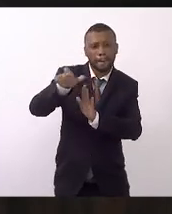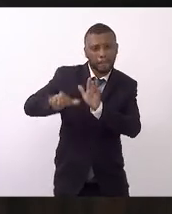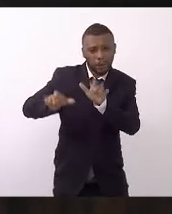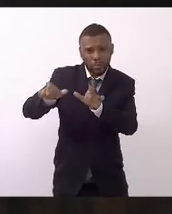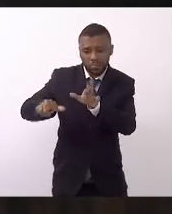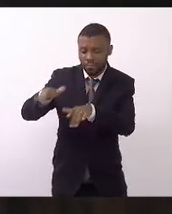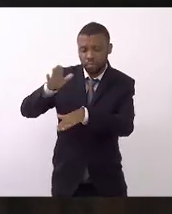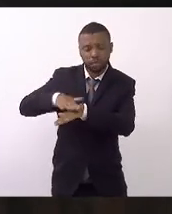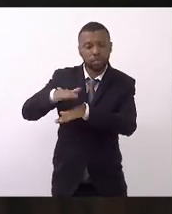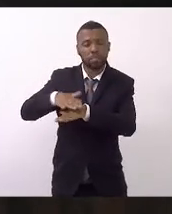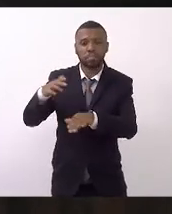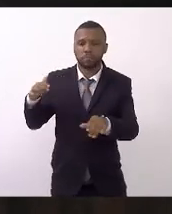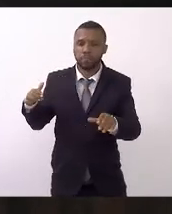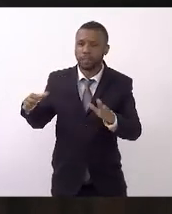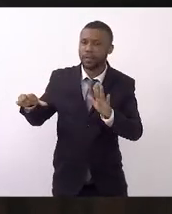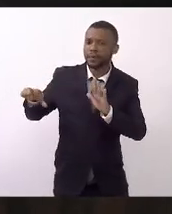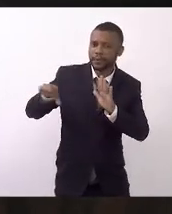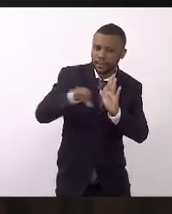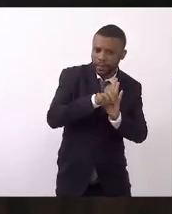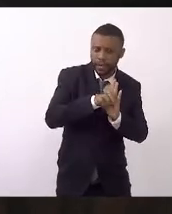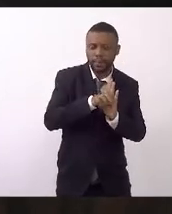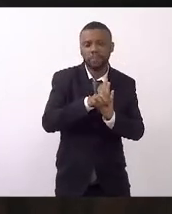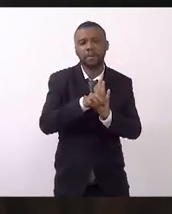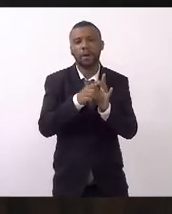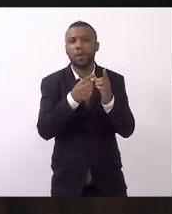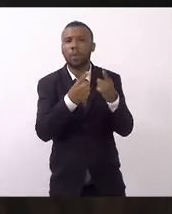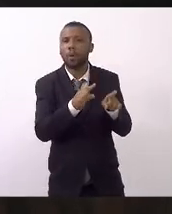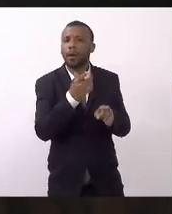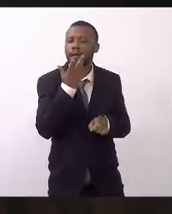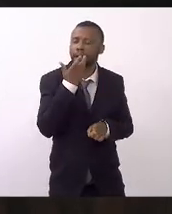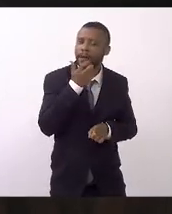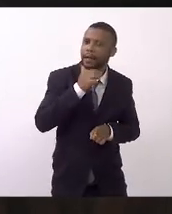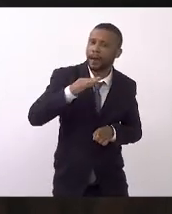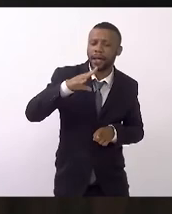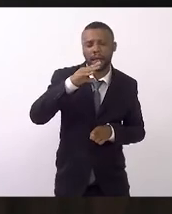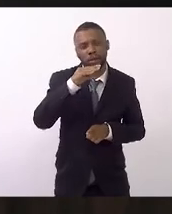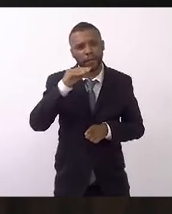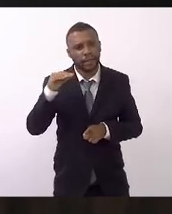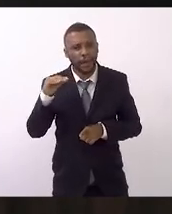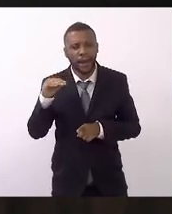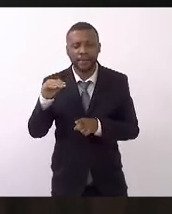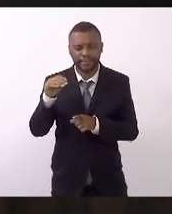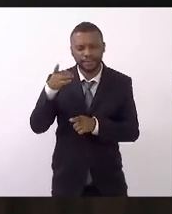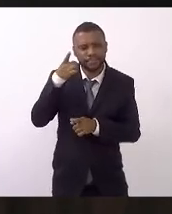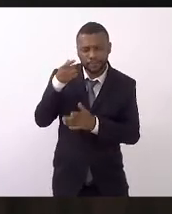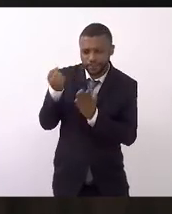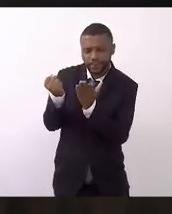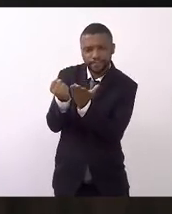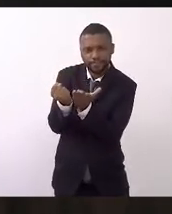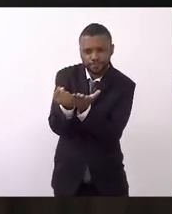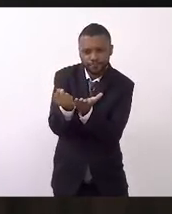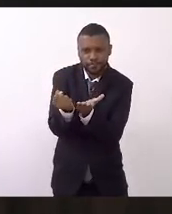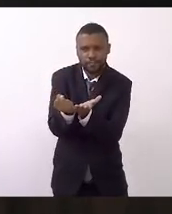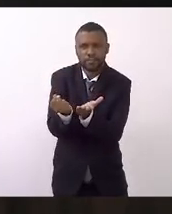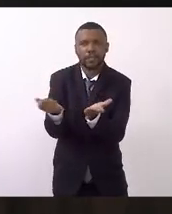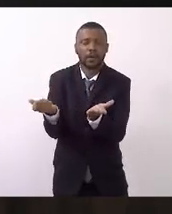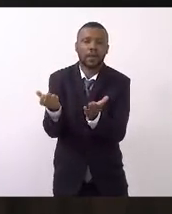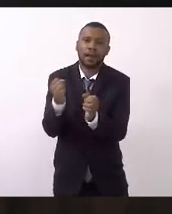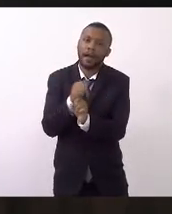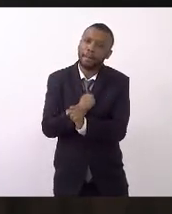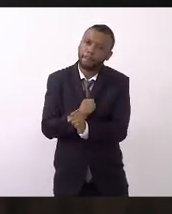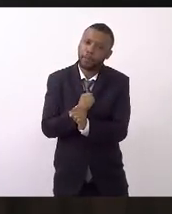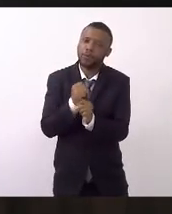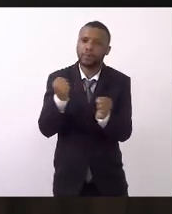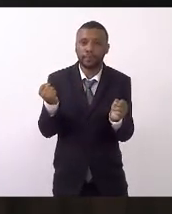cometeram crimes contra criança e adolescente, deputado Samuel Malafaia, não é possível que essa